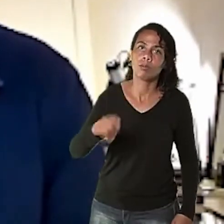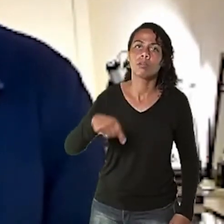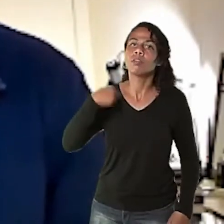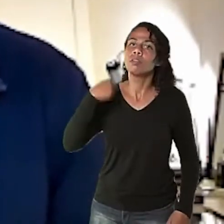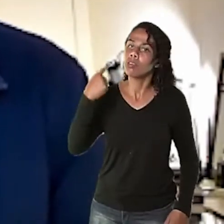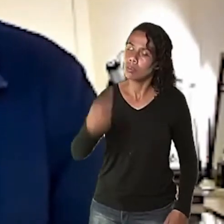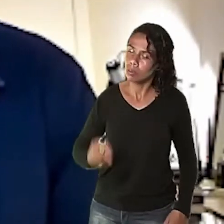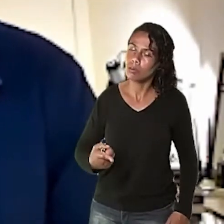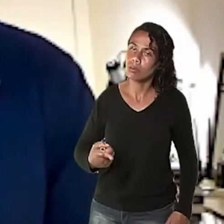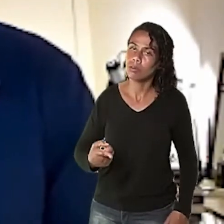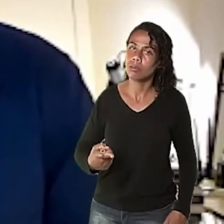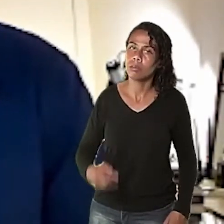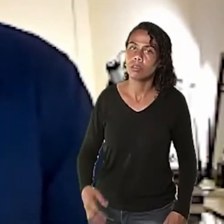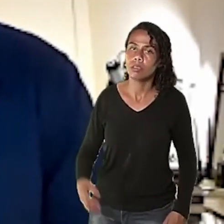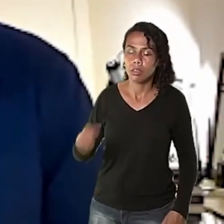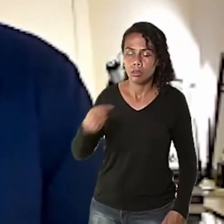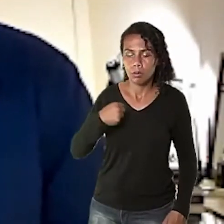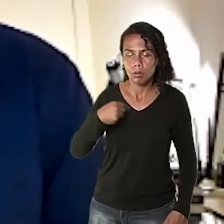são as palavras, né?